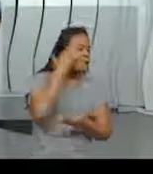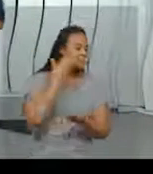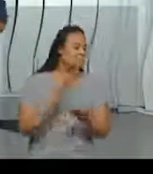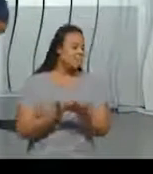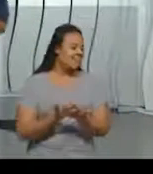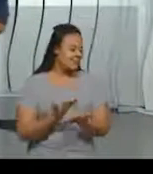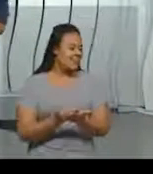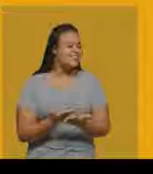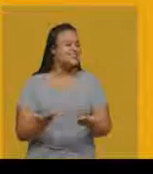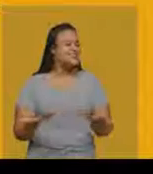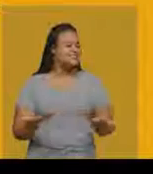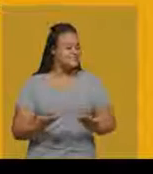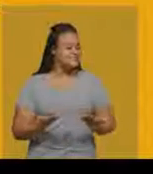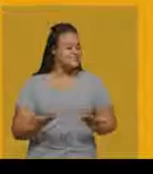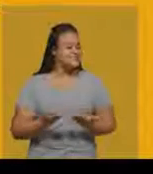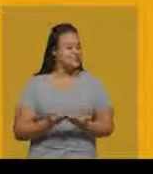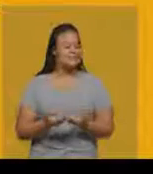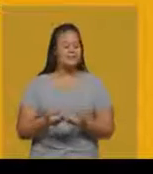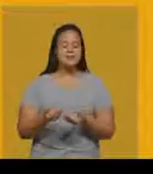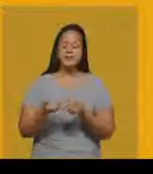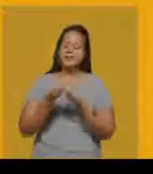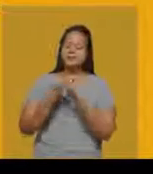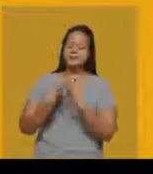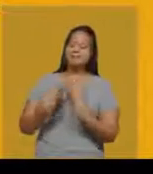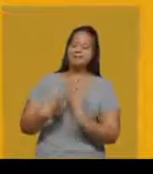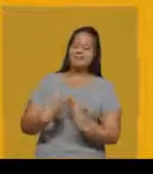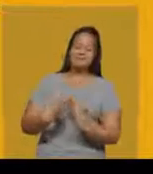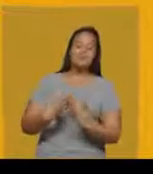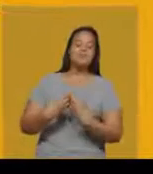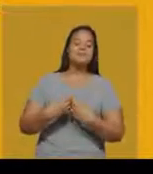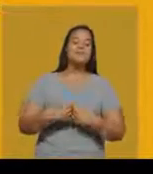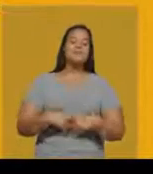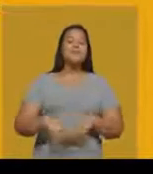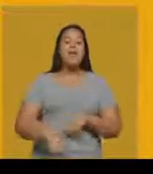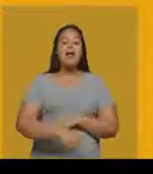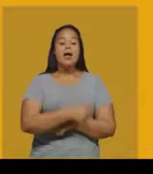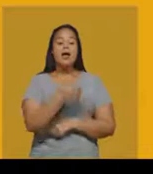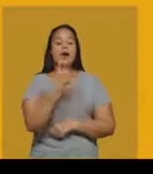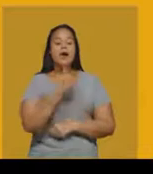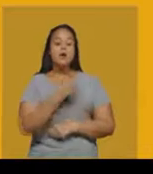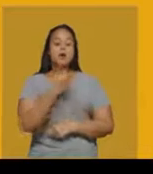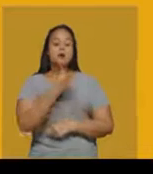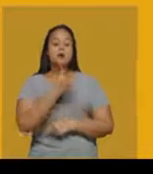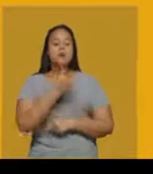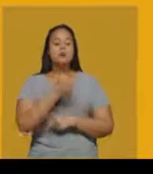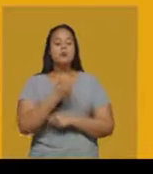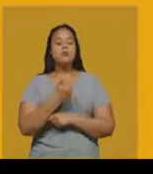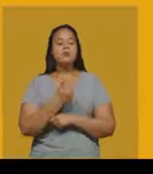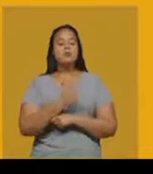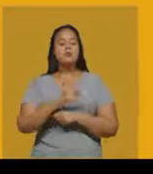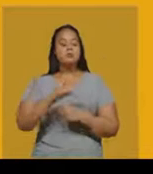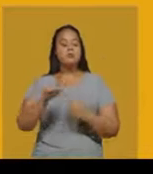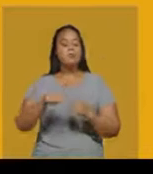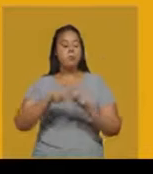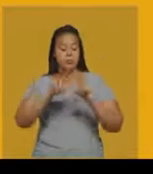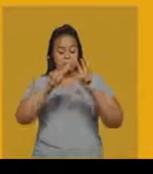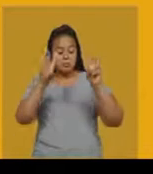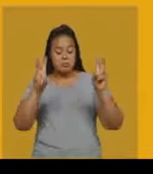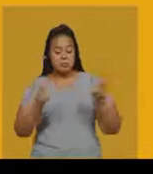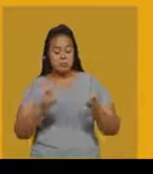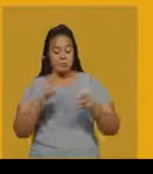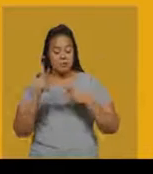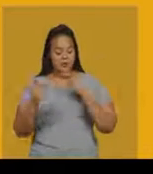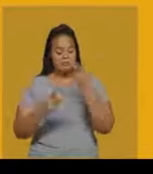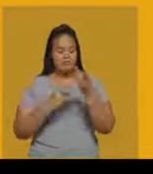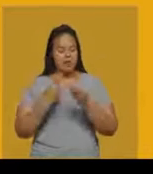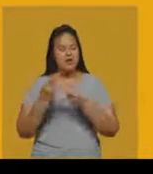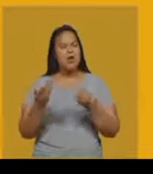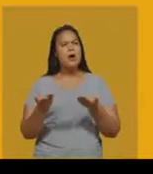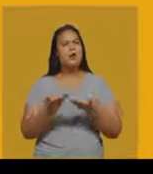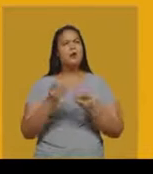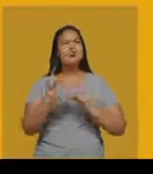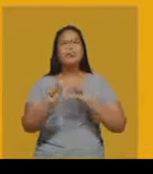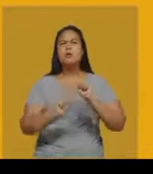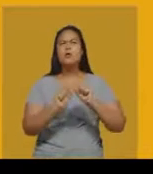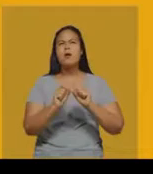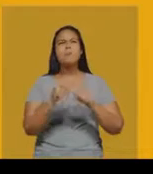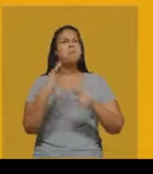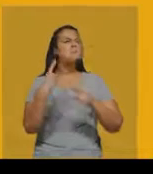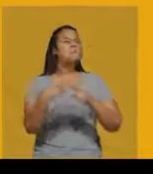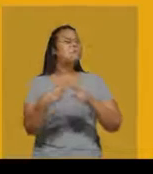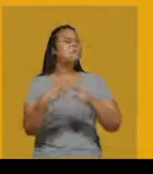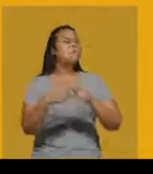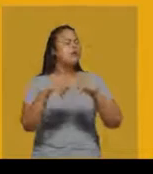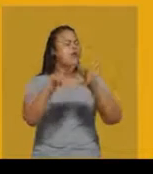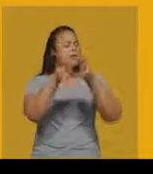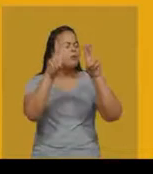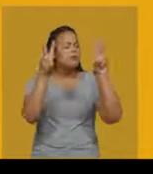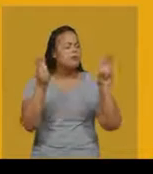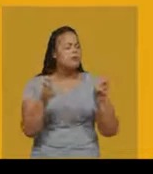hoje? Bem, a primeira coisa que eu quero conversar com vocês é por que cultura hip hop?